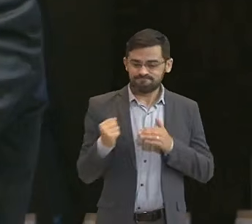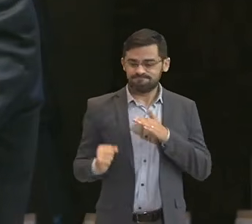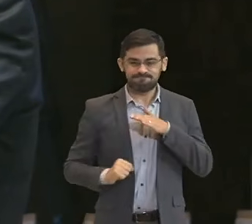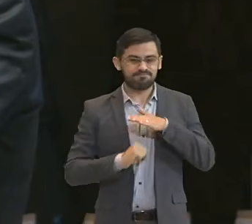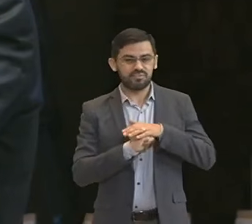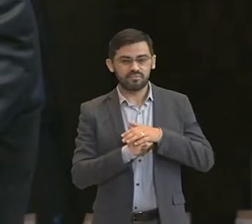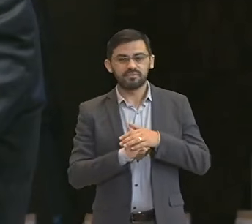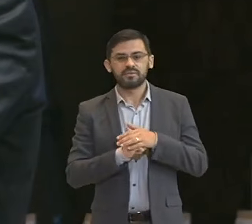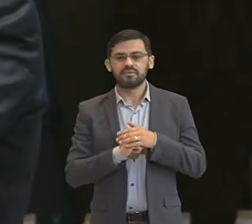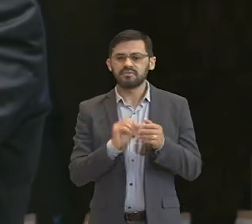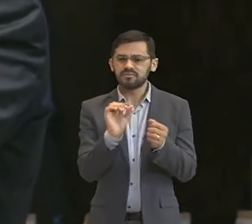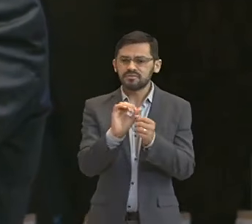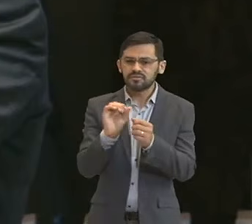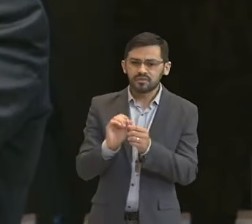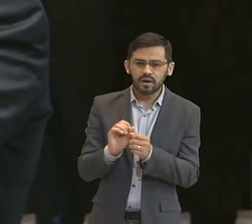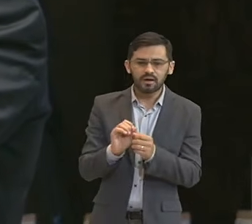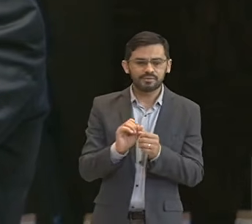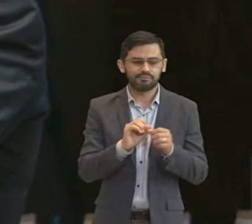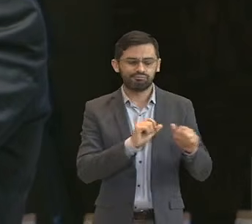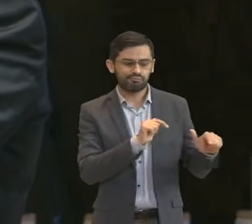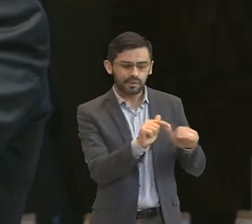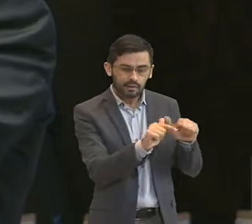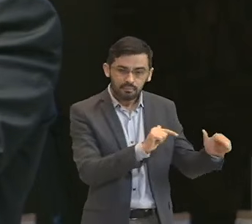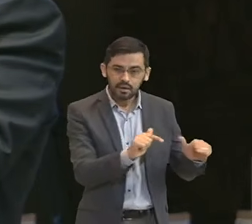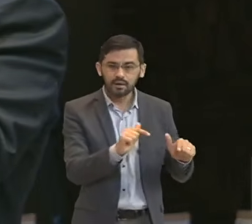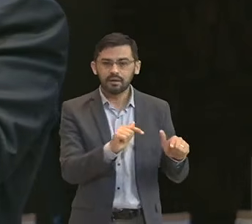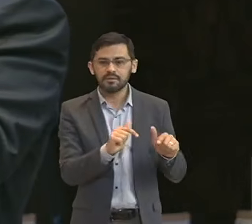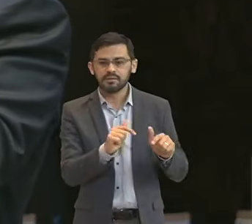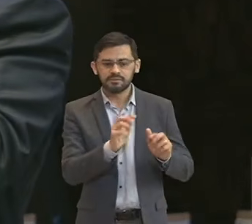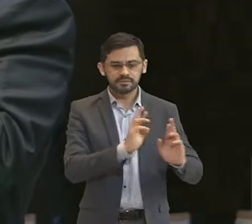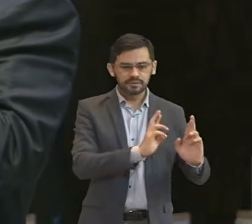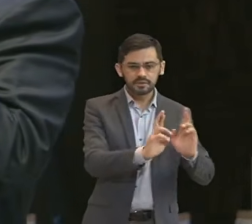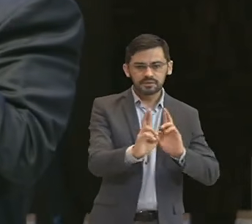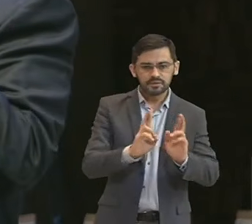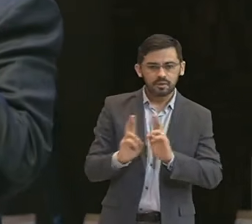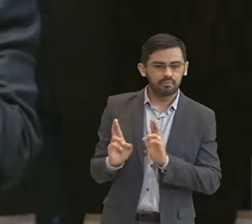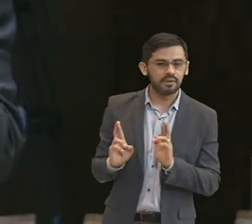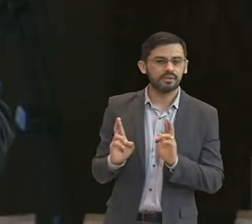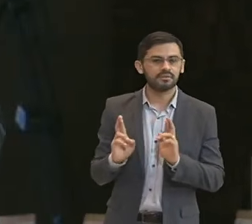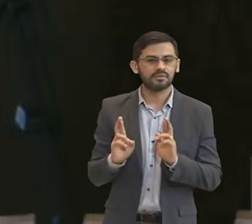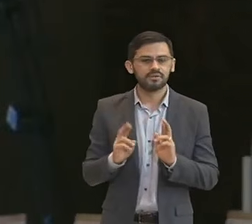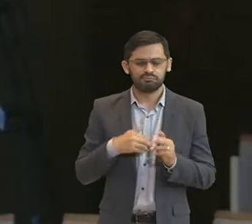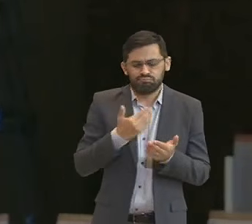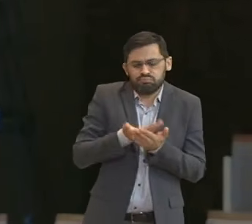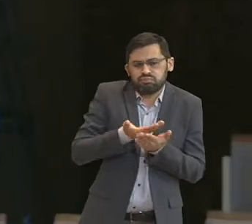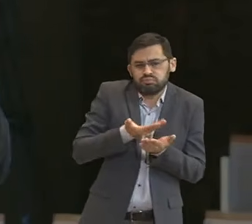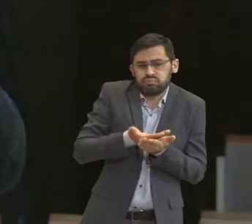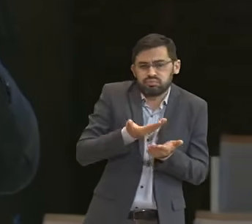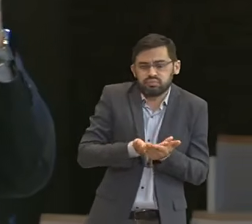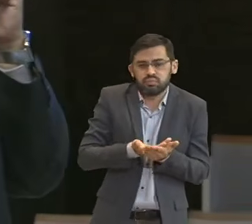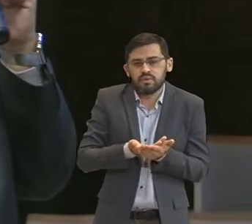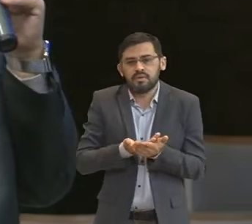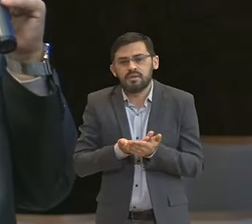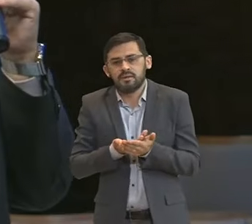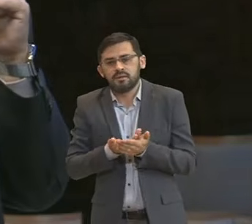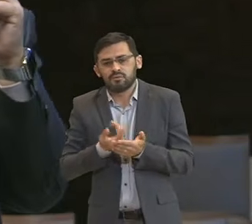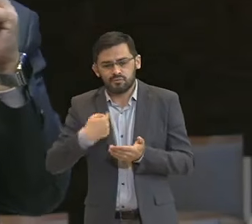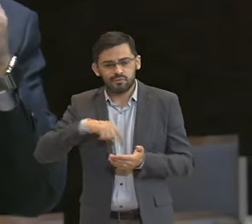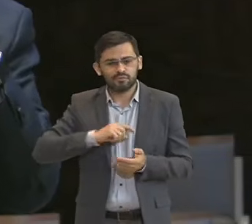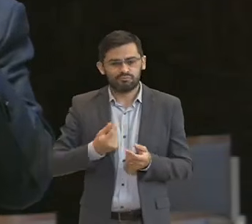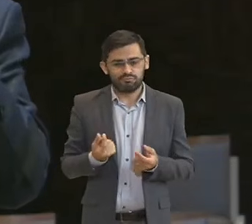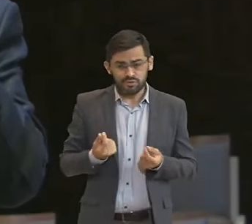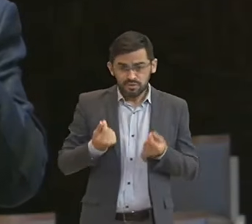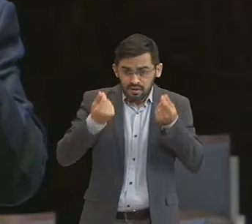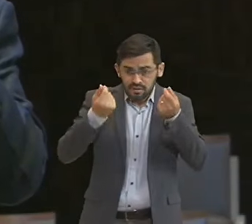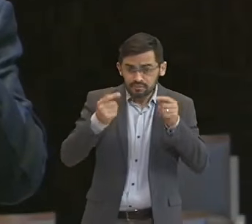gente faz isso, não é? Com o nosso trabalho, com os nossos relacionamentos, com os nossos estudos, com a nossa grana.